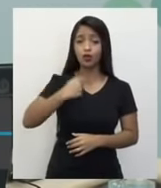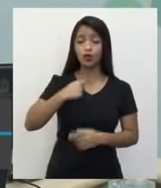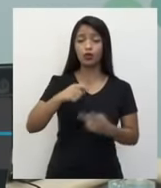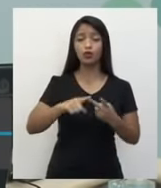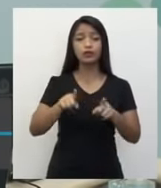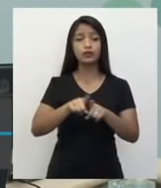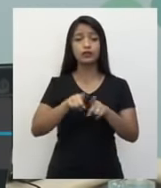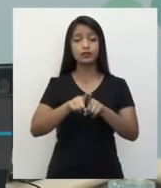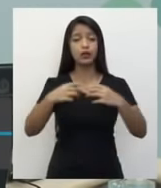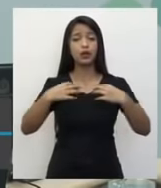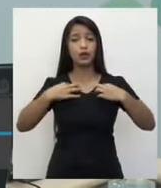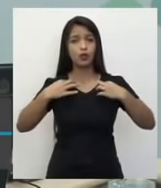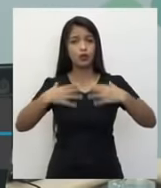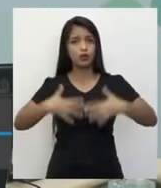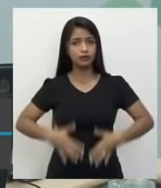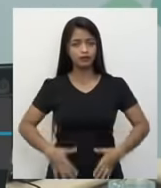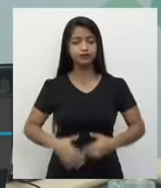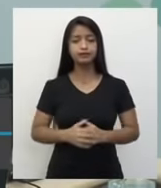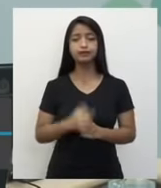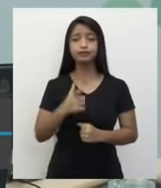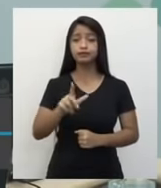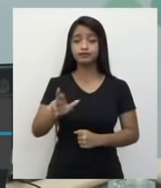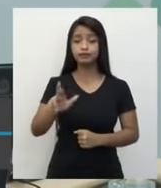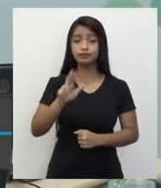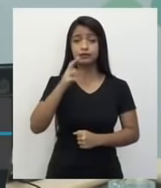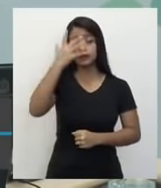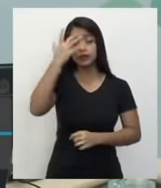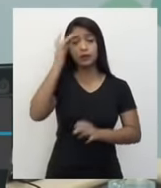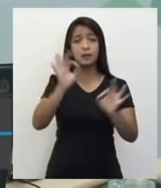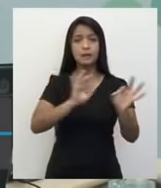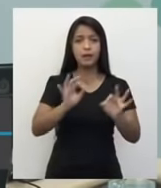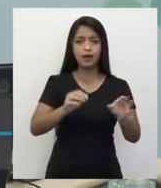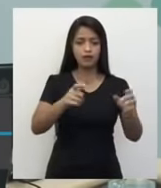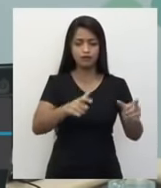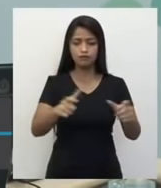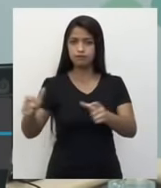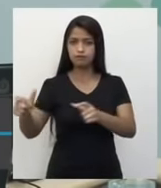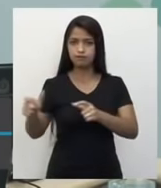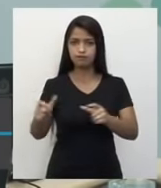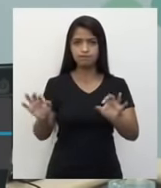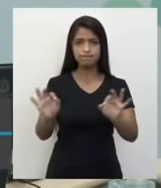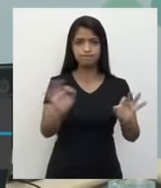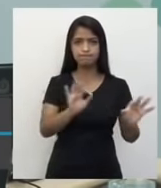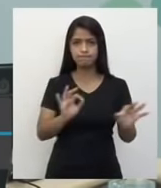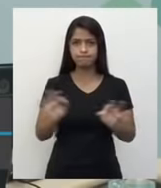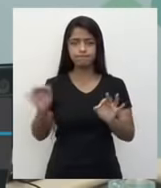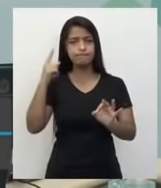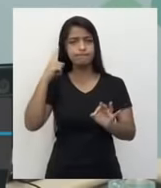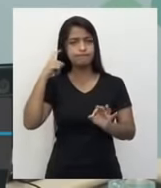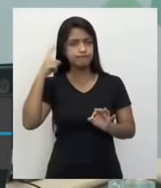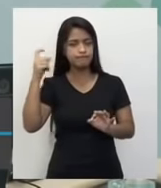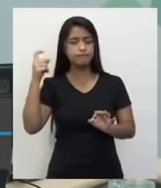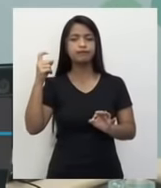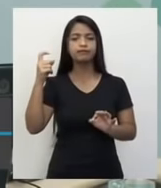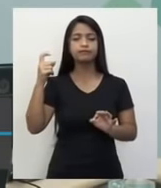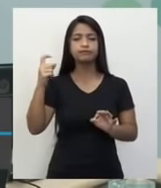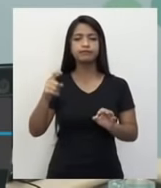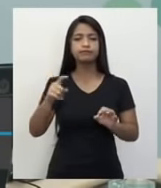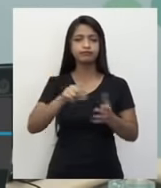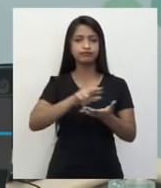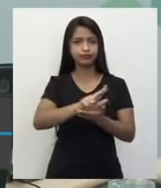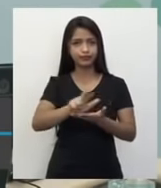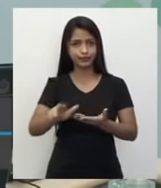também o pessoal da cenotécnica, né? Ele colocou aqui as pessoas do cenário, né? Que cuidam de cenário, efeitos sonoros e esses elementos,